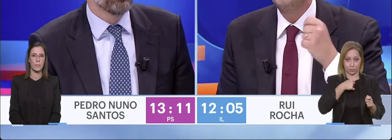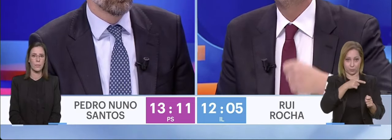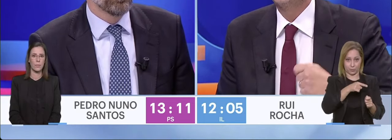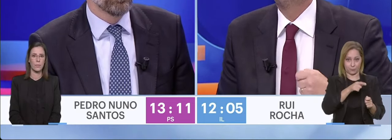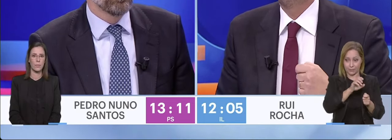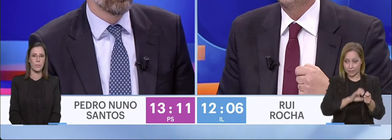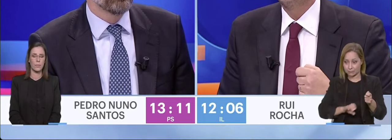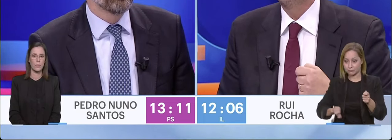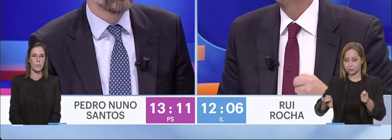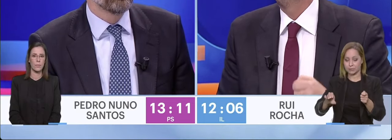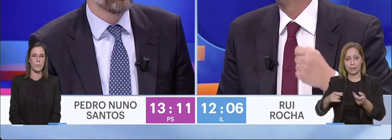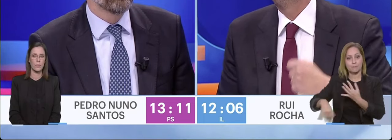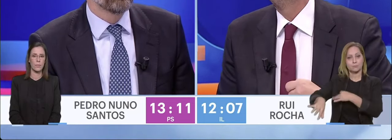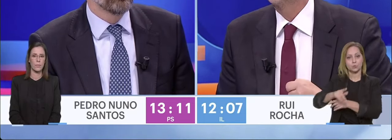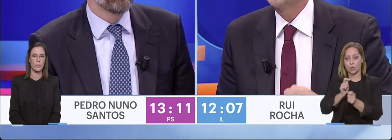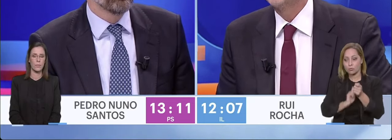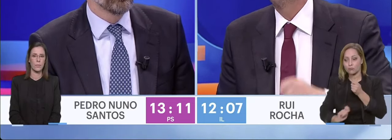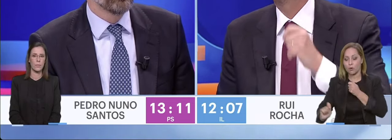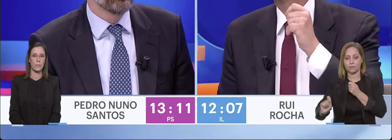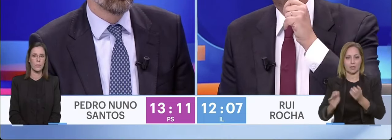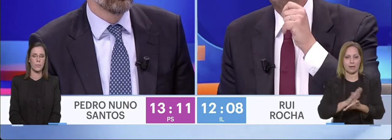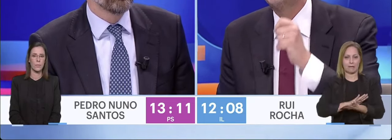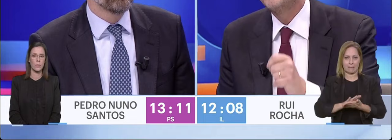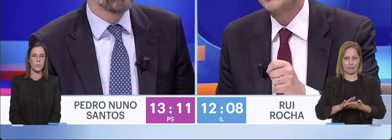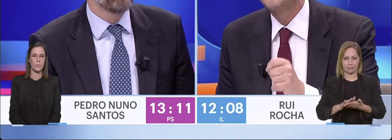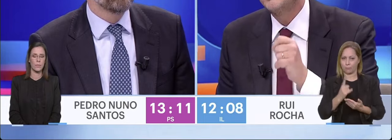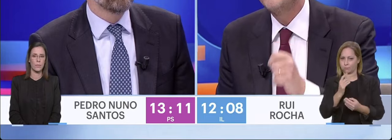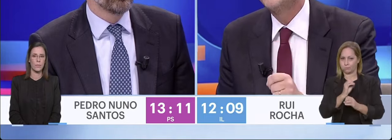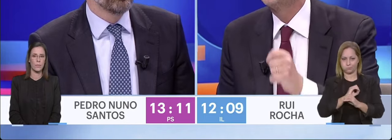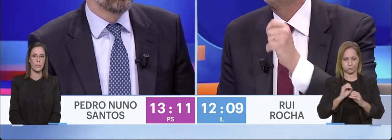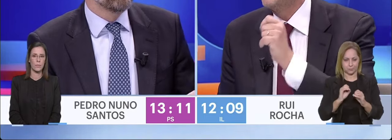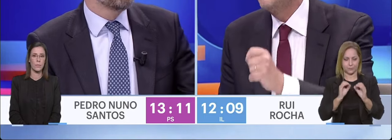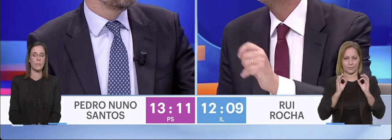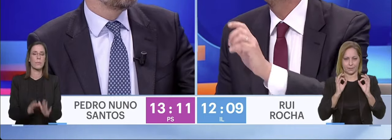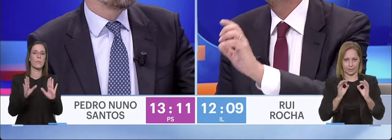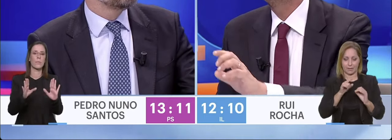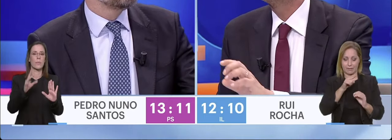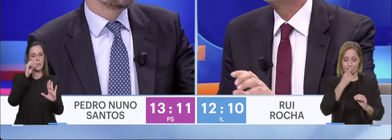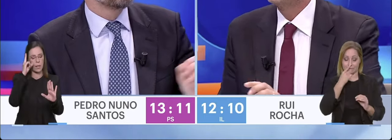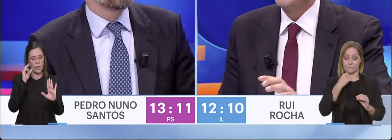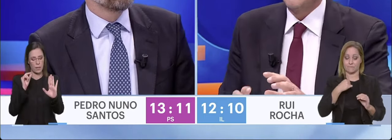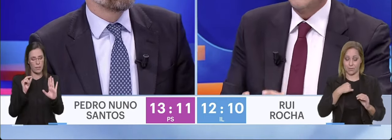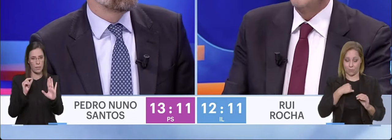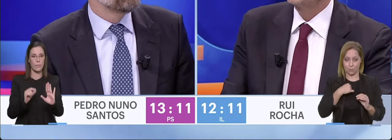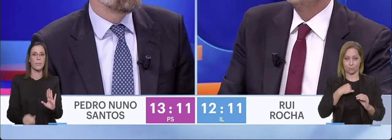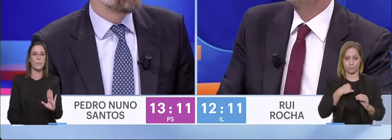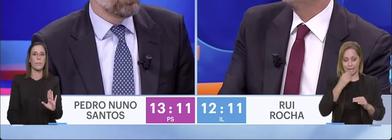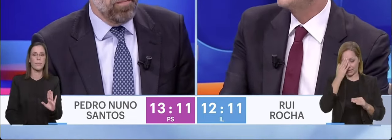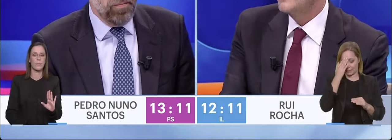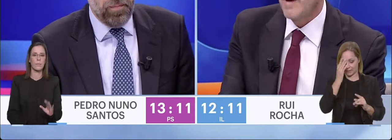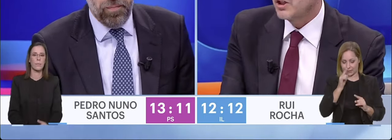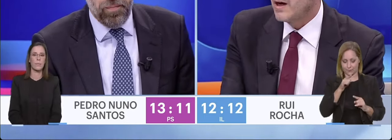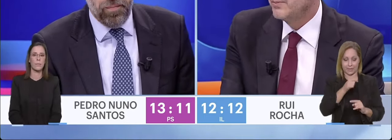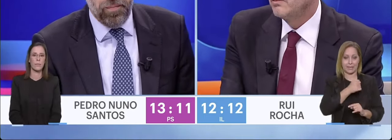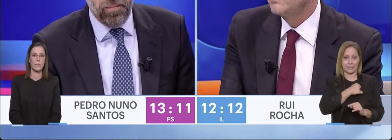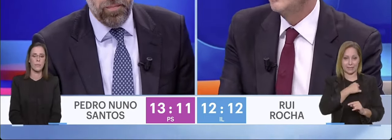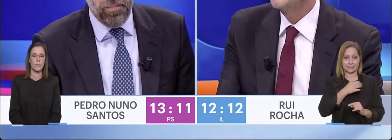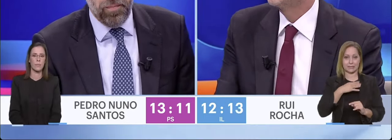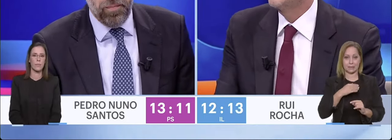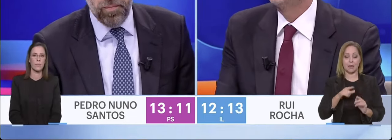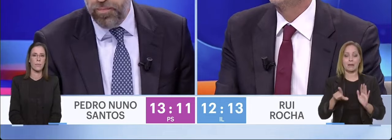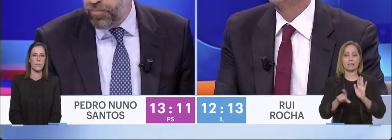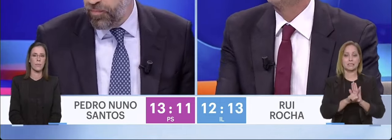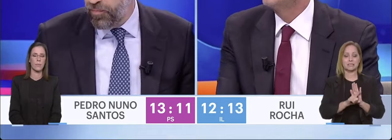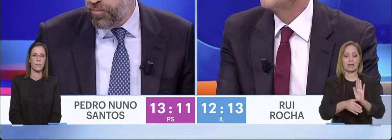nem um cêntimo até hoje foi dev olvida aos portugueses portanto Pedro Santos foi incompetente falhou habitação queremos licenciar mais rápido